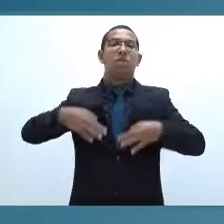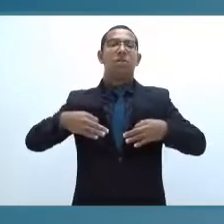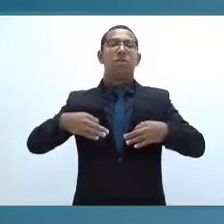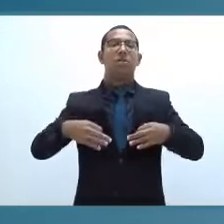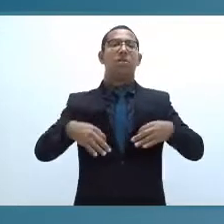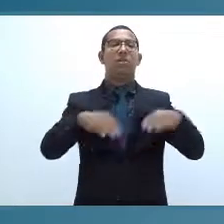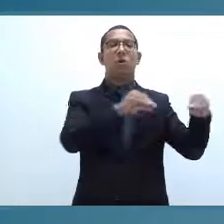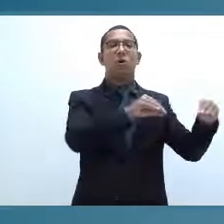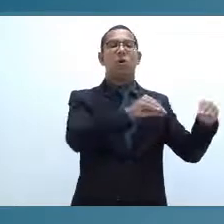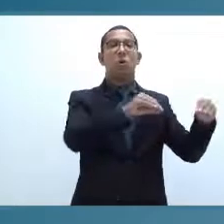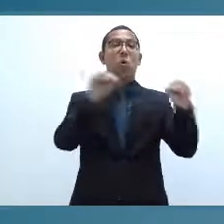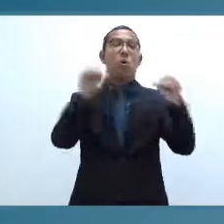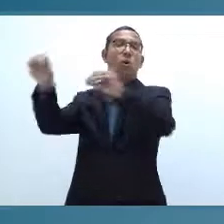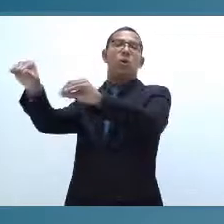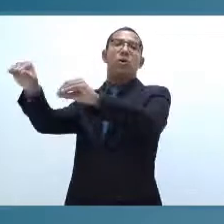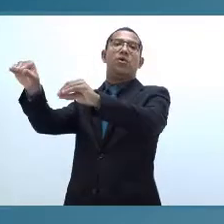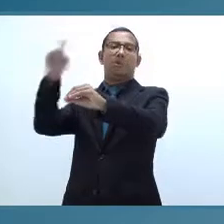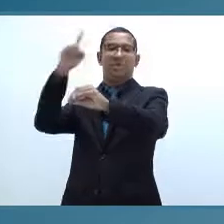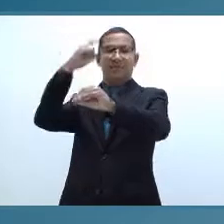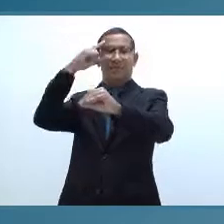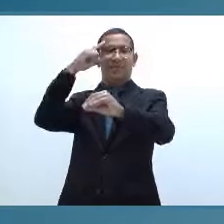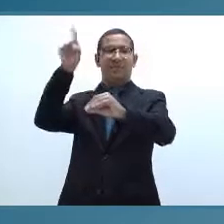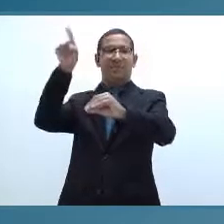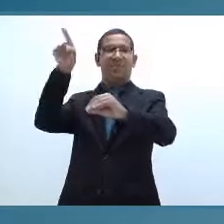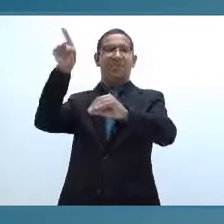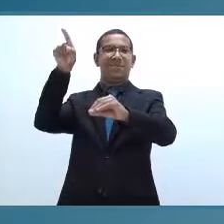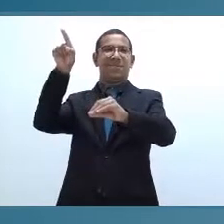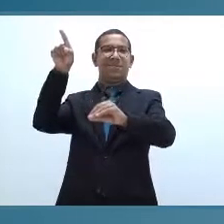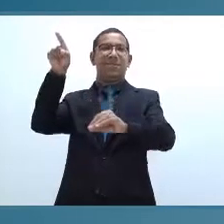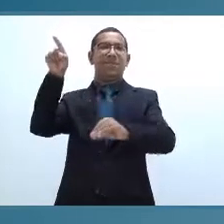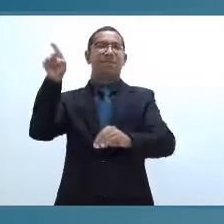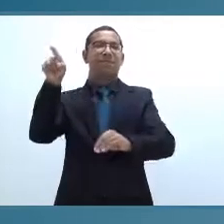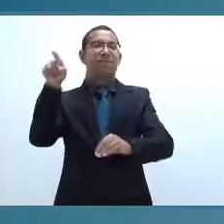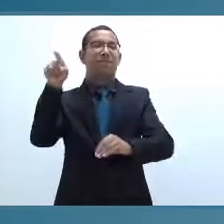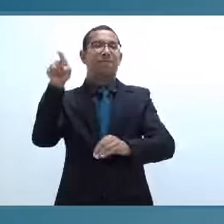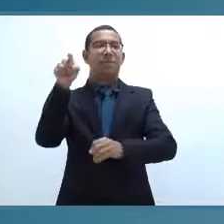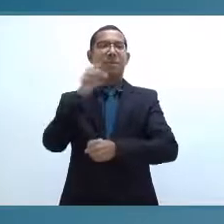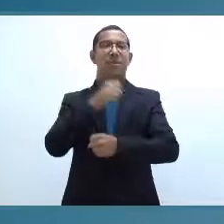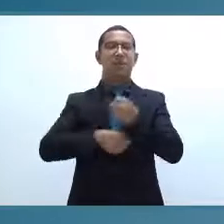nossa colega magistrada, que permaneceu a voto